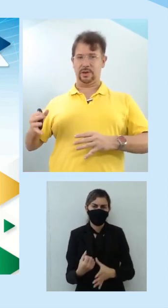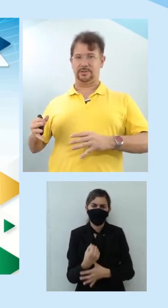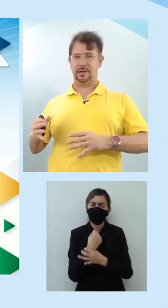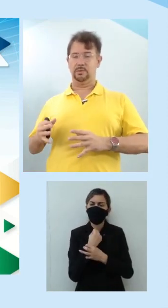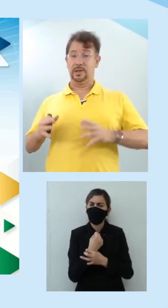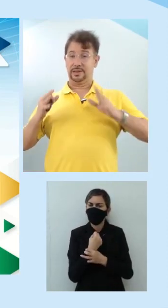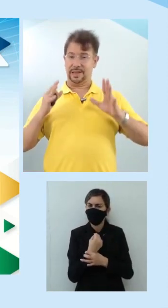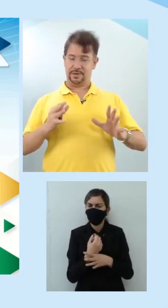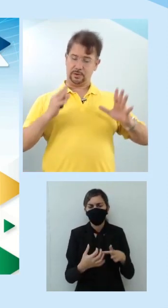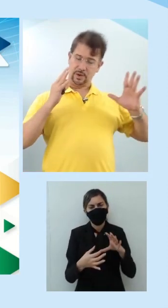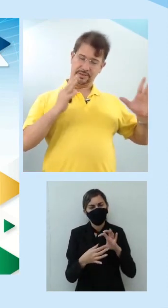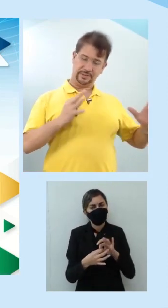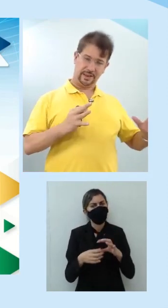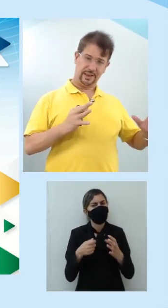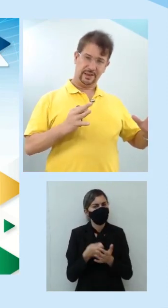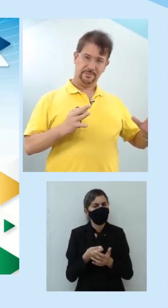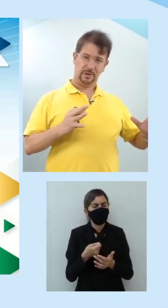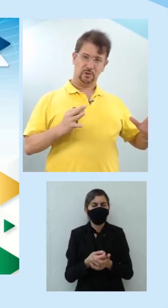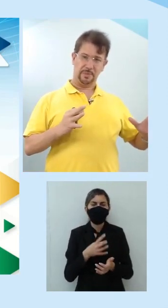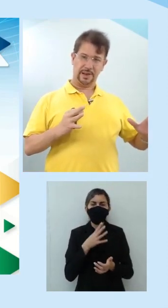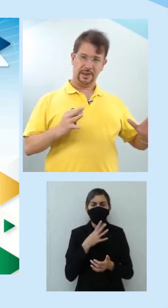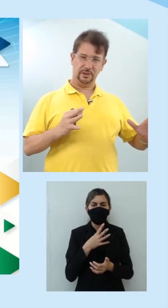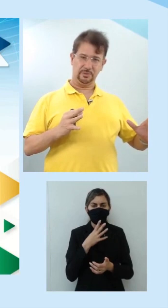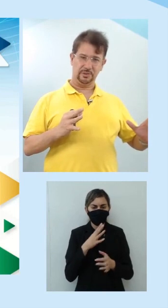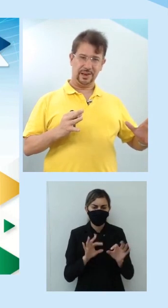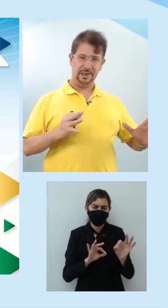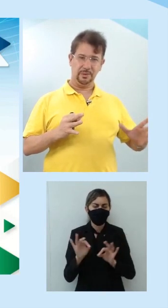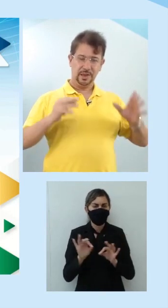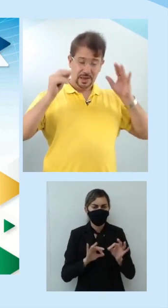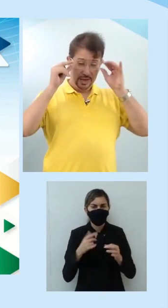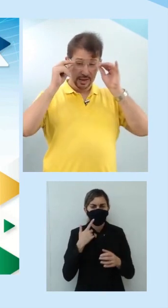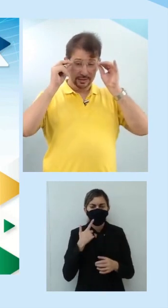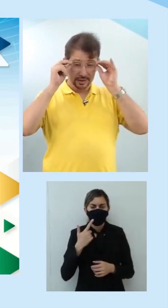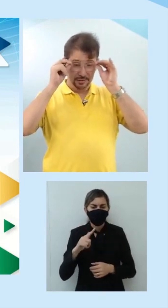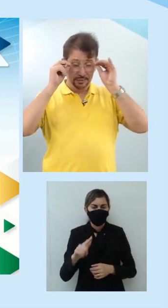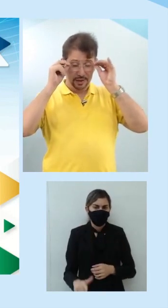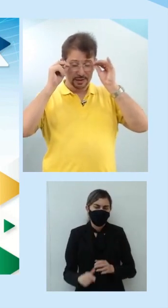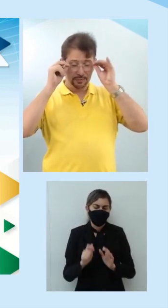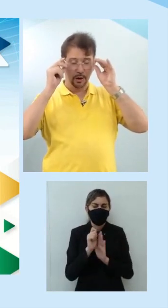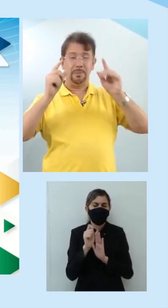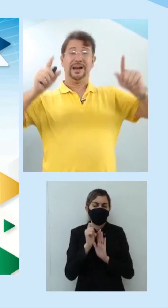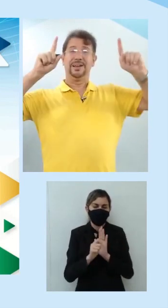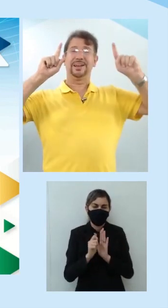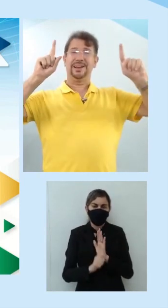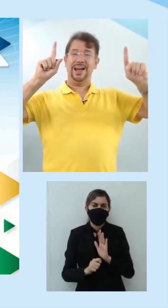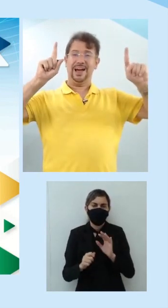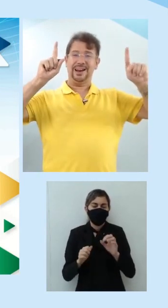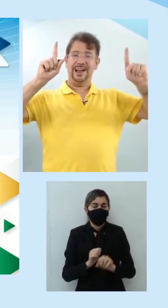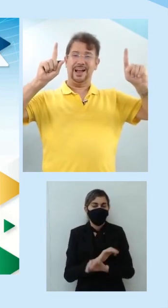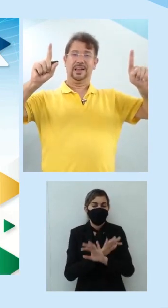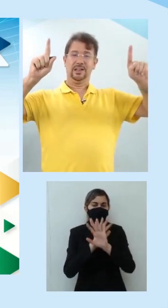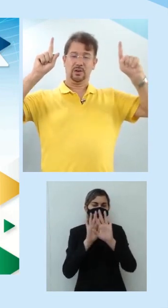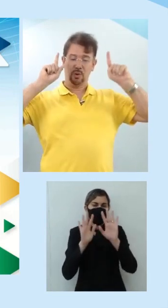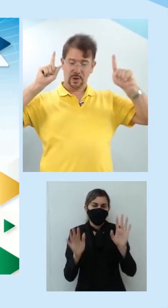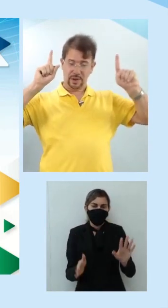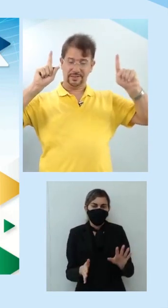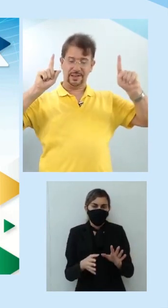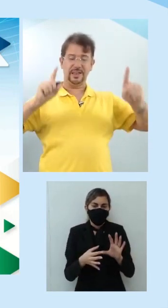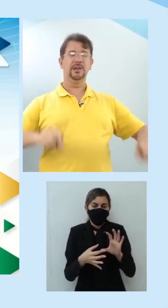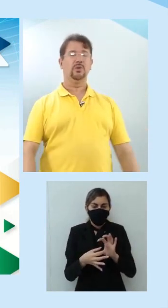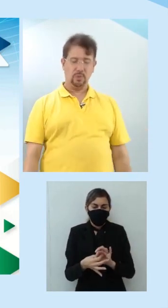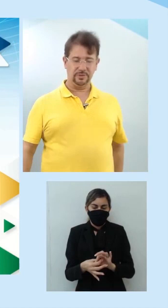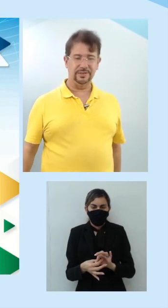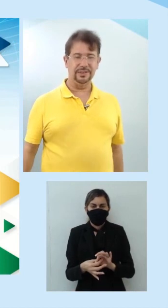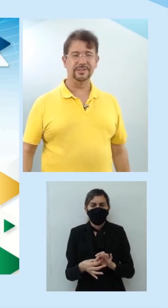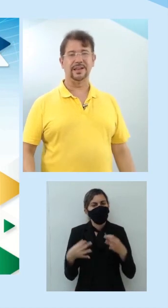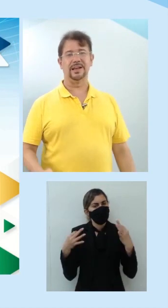a coesão, deve conhecer os mecanismos da língua e escrever de forma clara, coesa